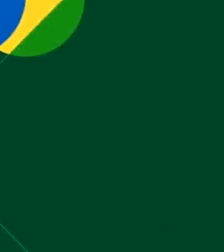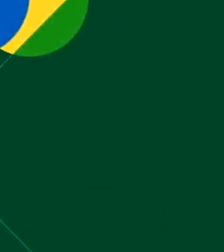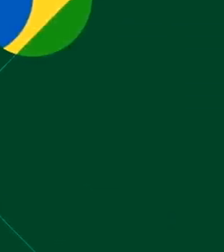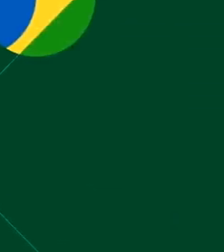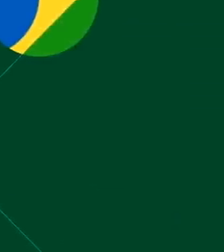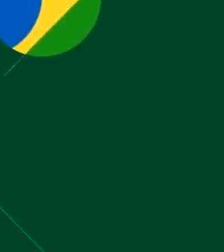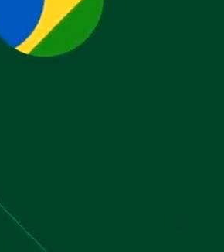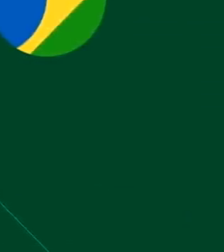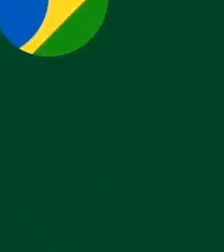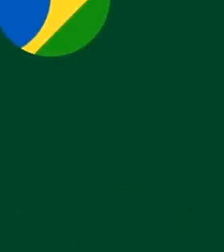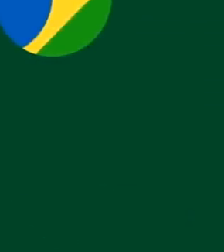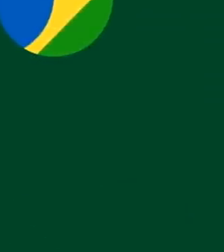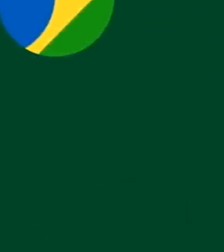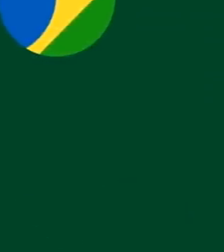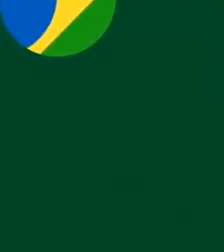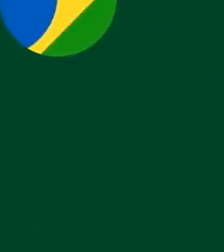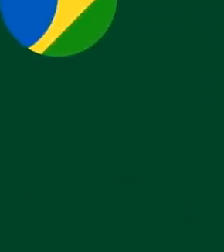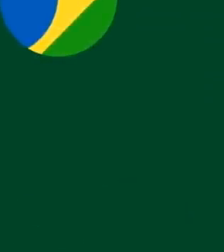Momento Saúde